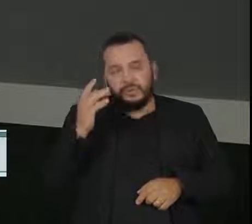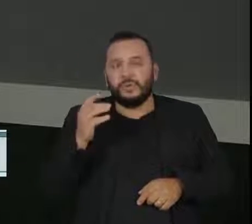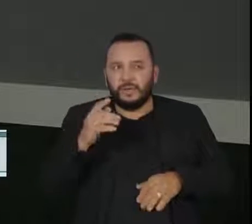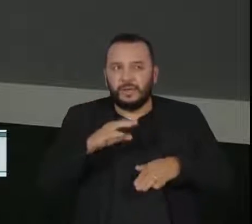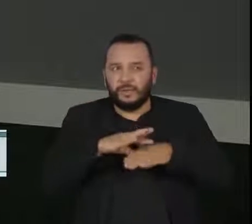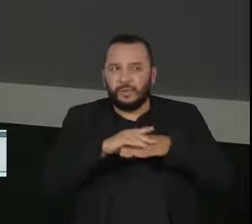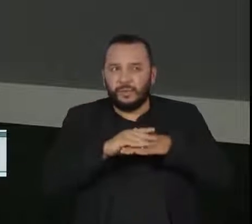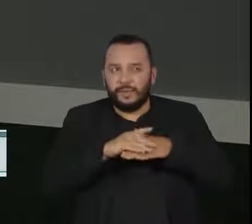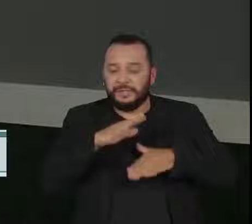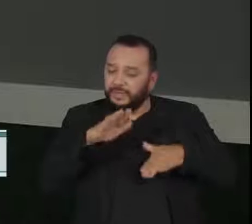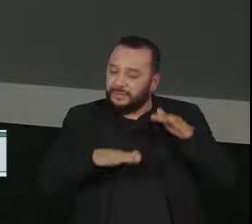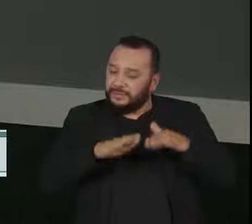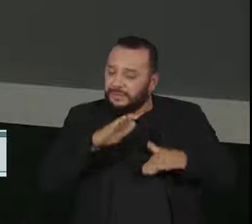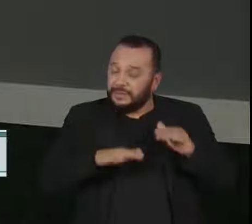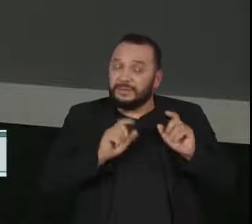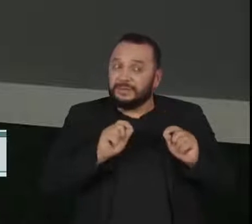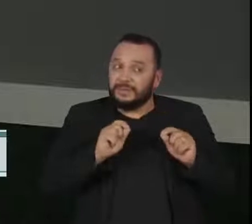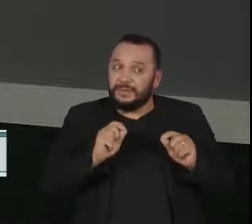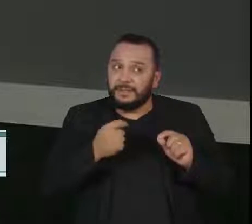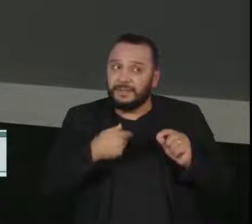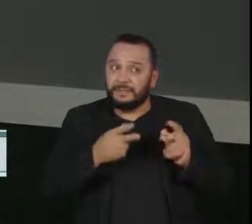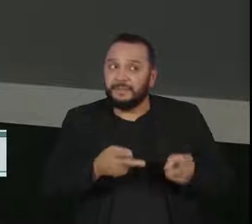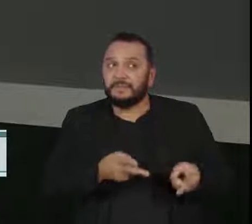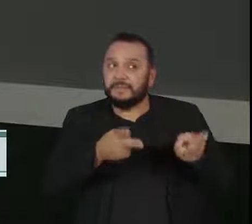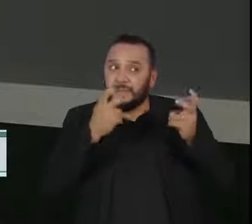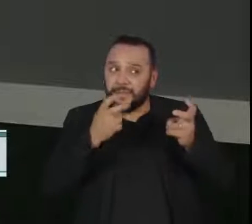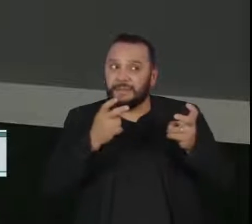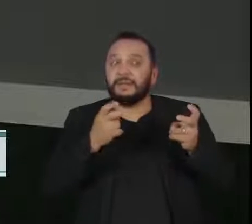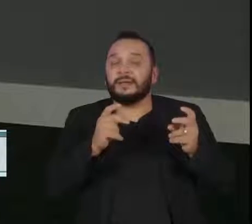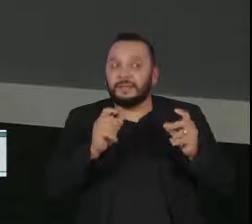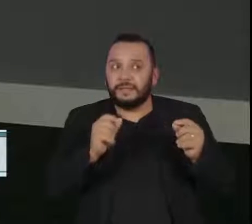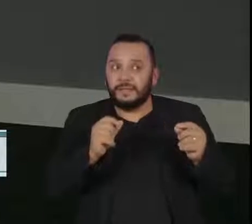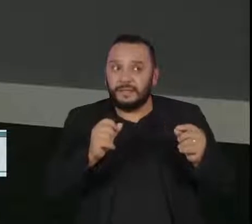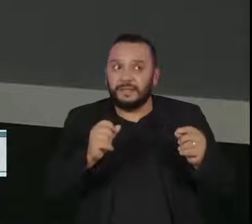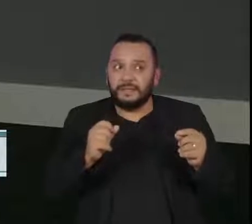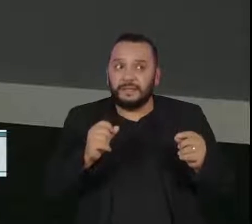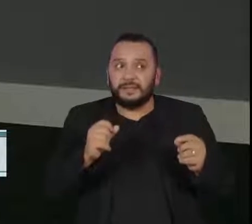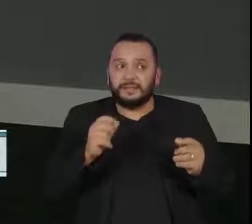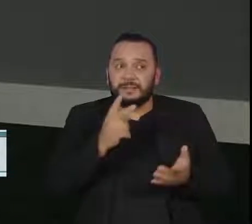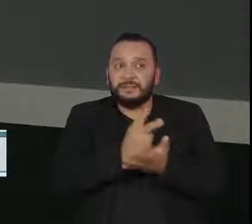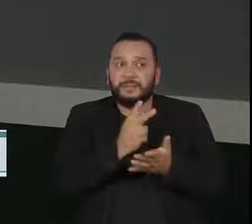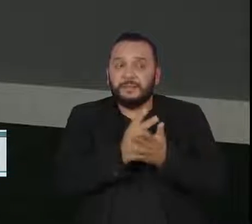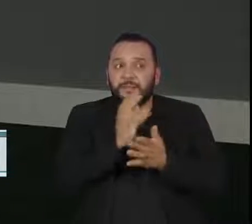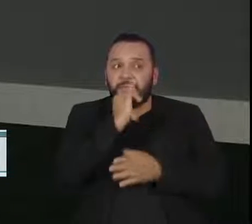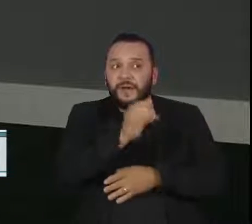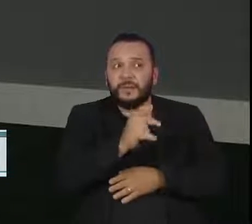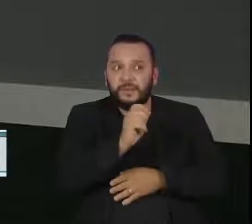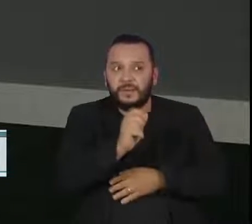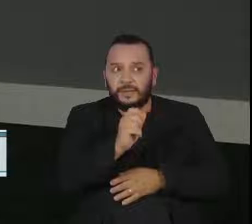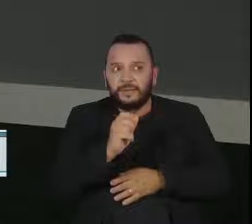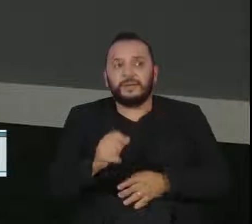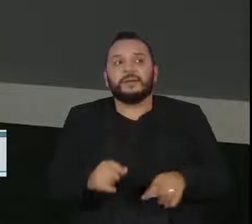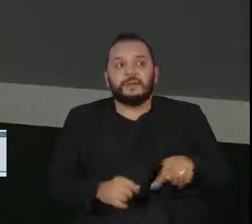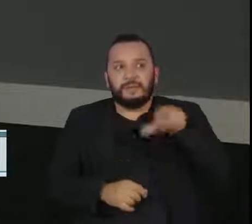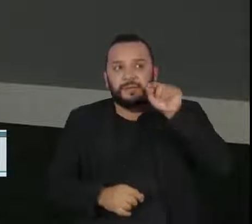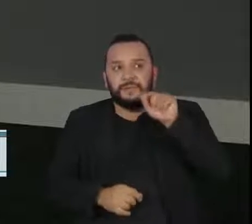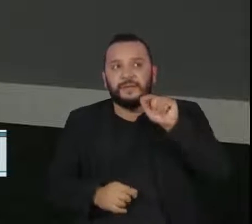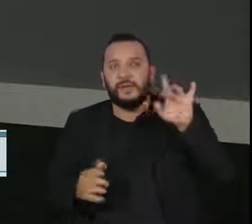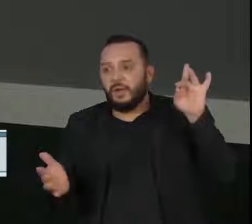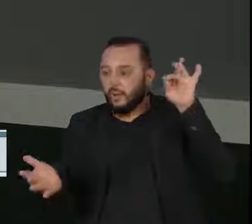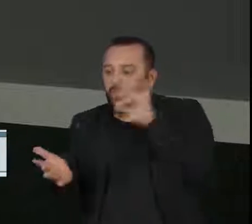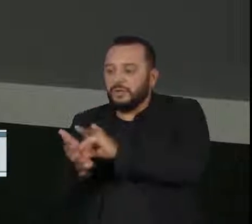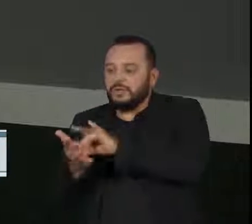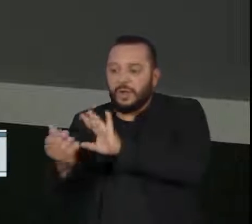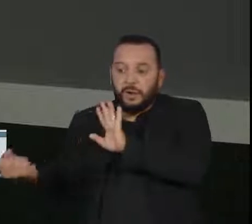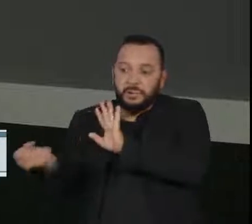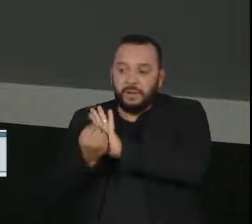um relato bem frequente, não, dos pacientes que preferem comprar o remédio de marca